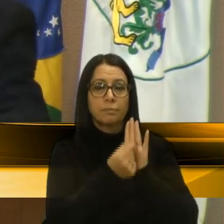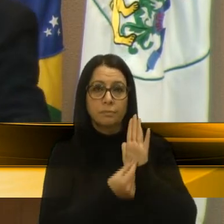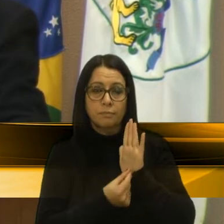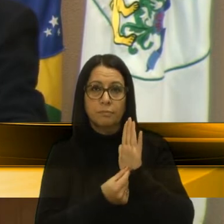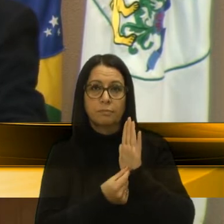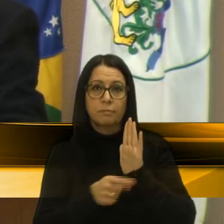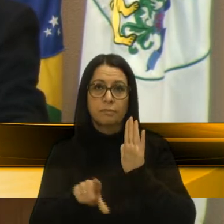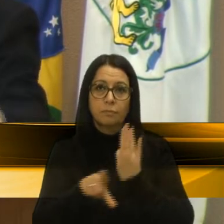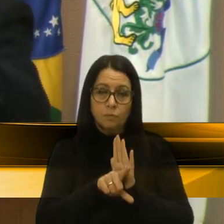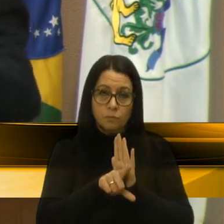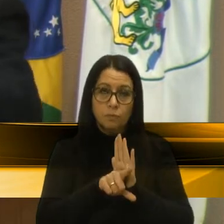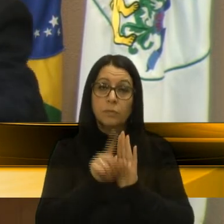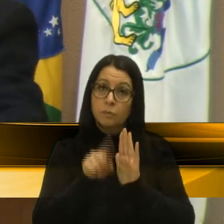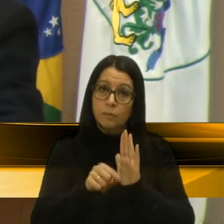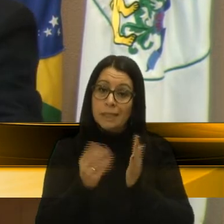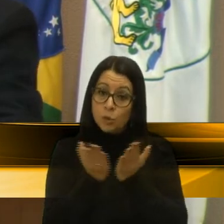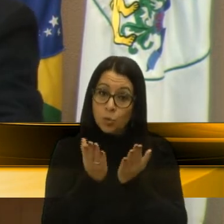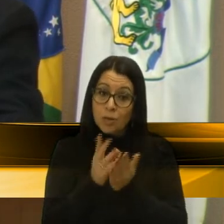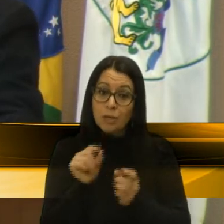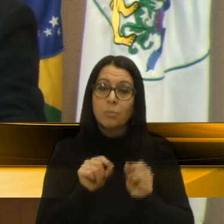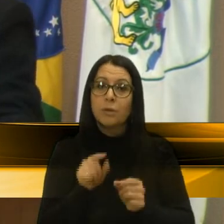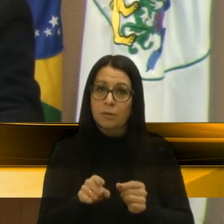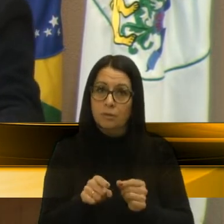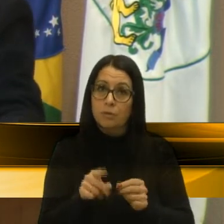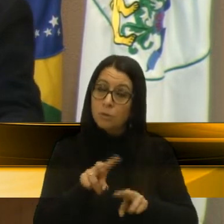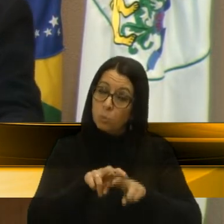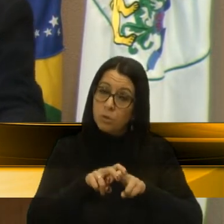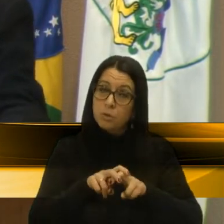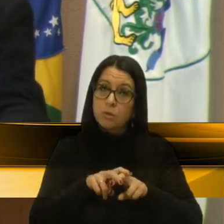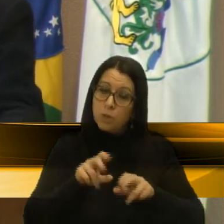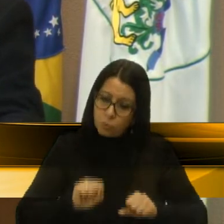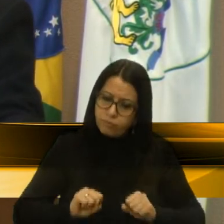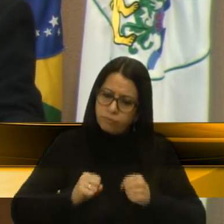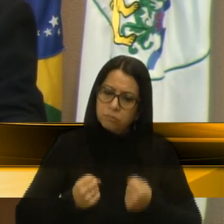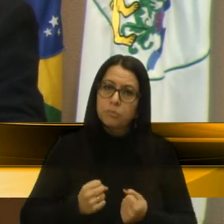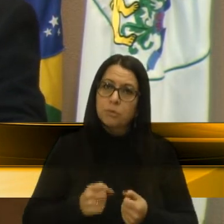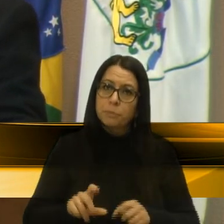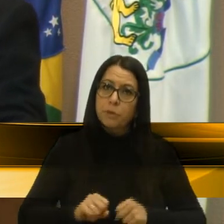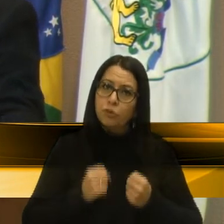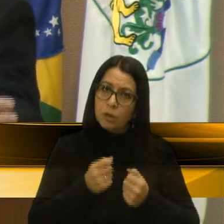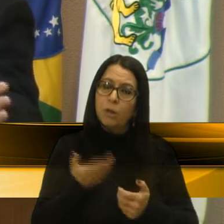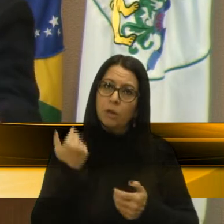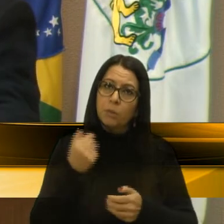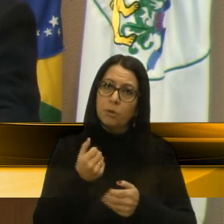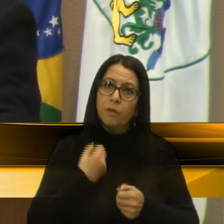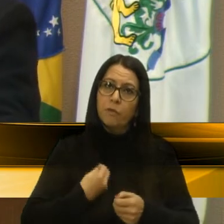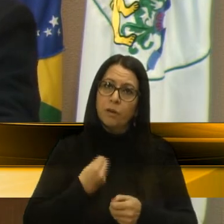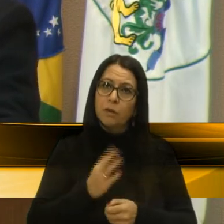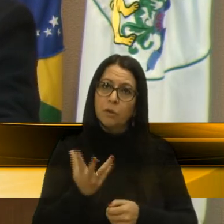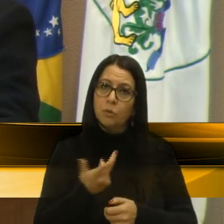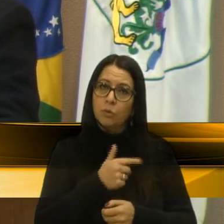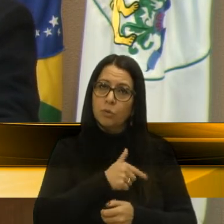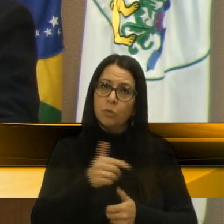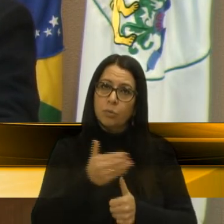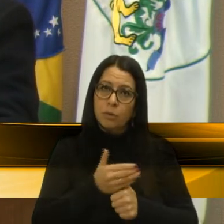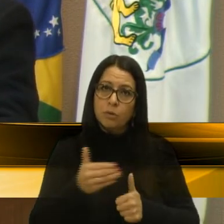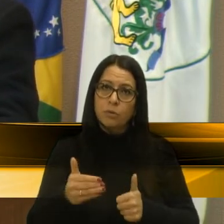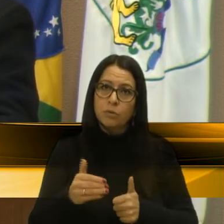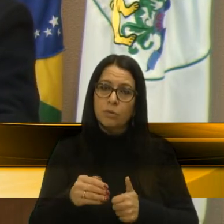nosso papel aqui é um papel fiscalizador, é um papel propositor, né, de aprovar a